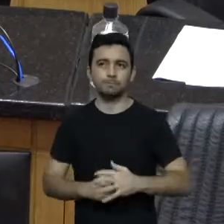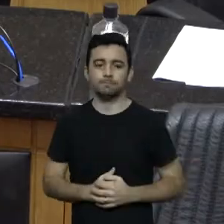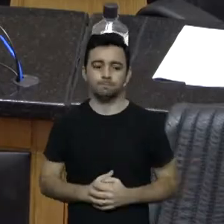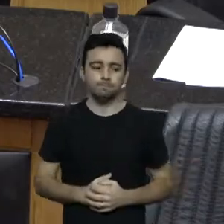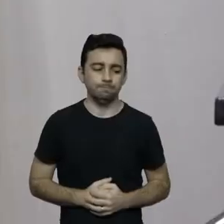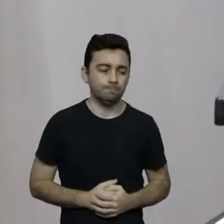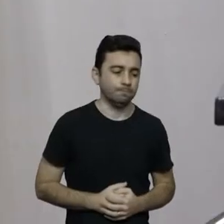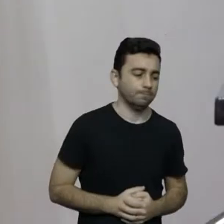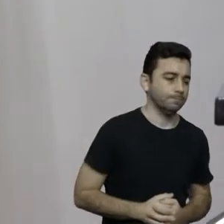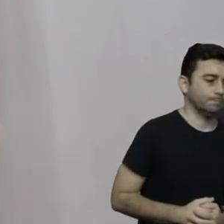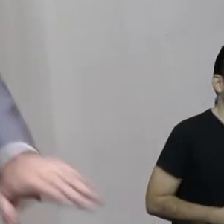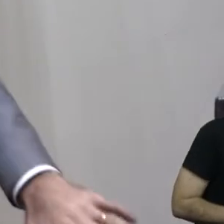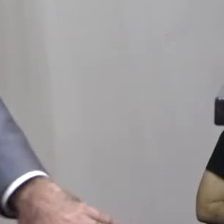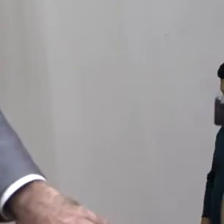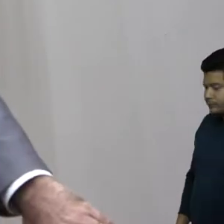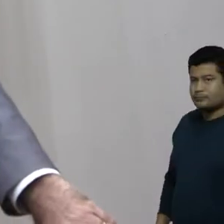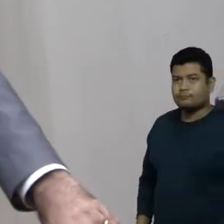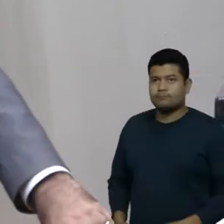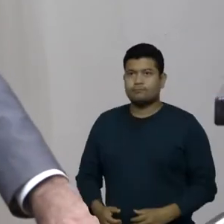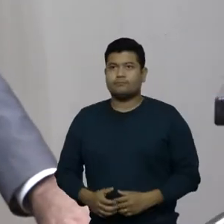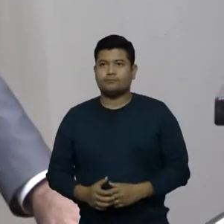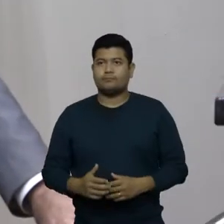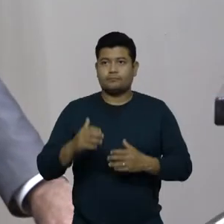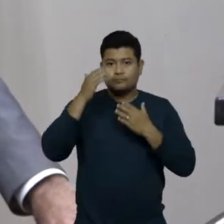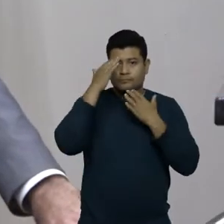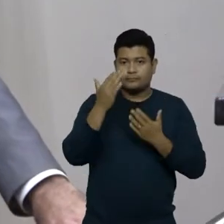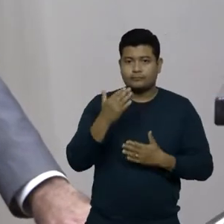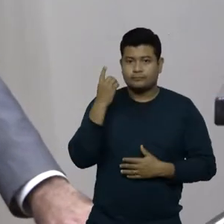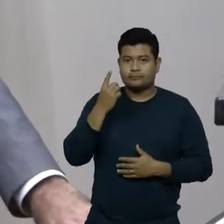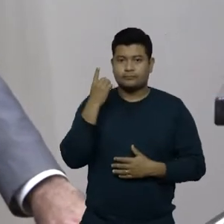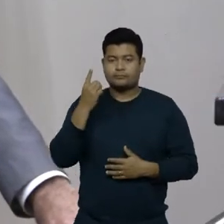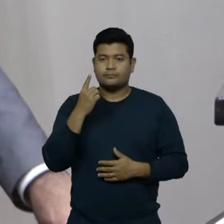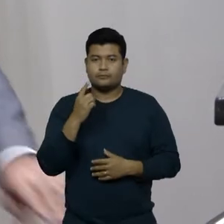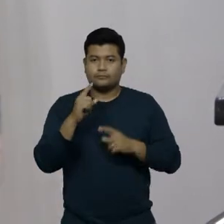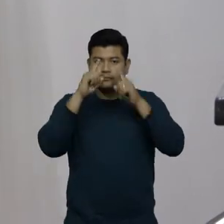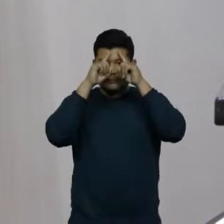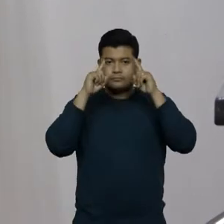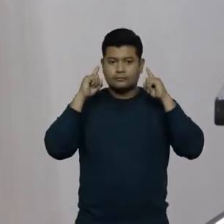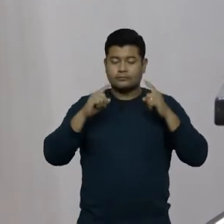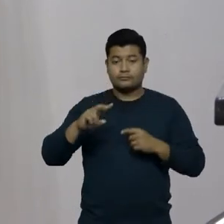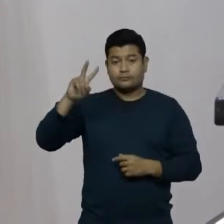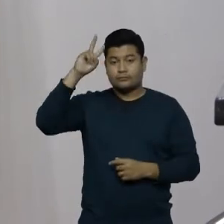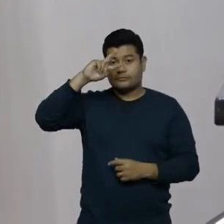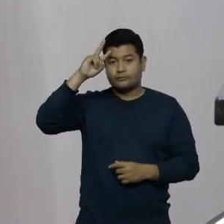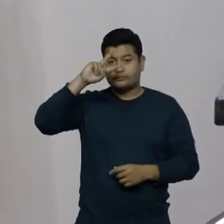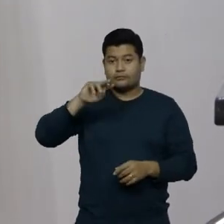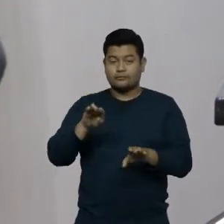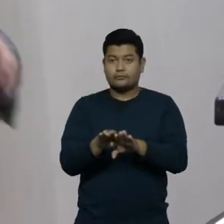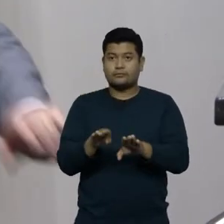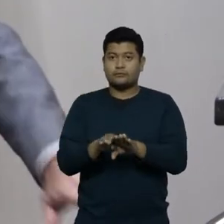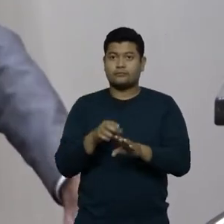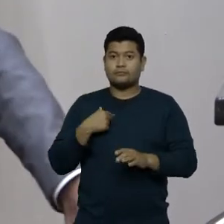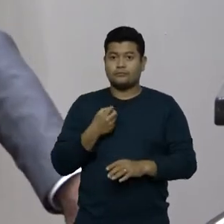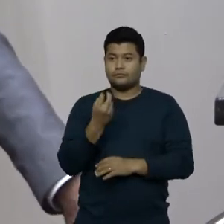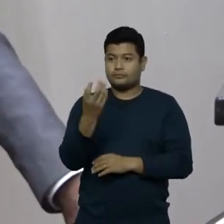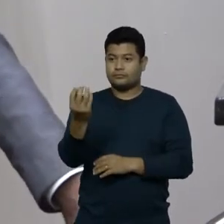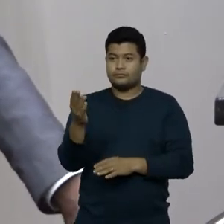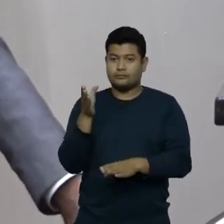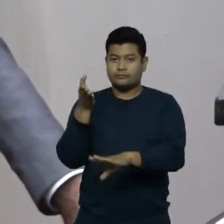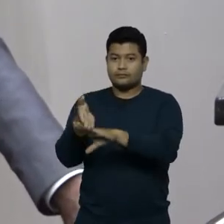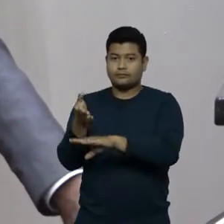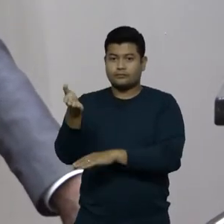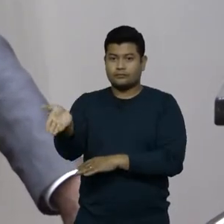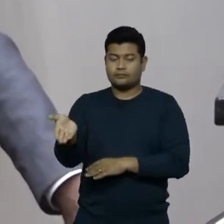Deputado Obrigado Deputado saretta ainda lembrado passei também por Marcos Costa